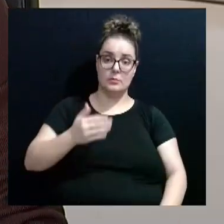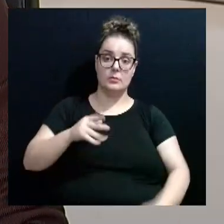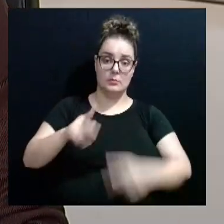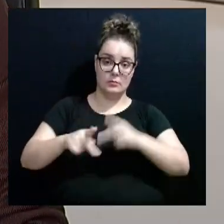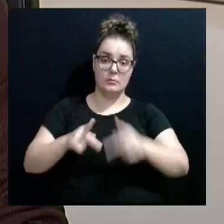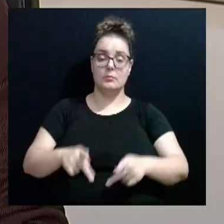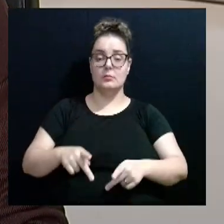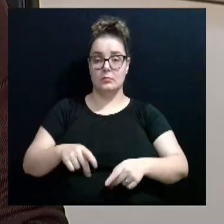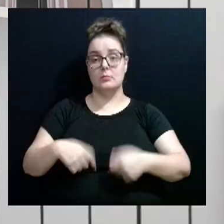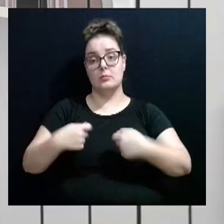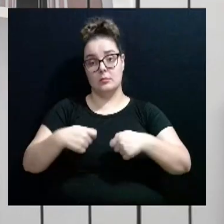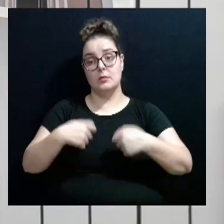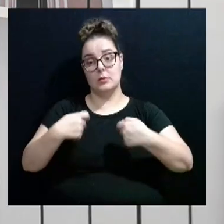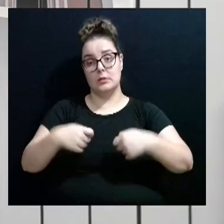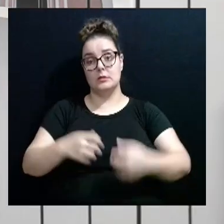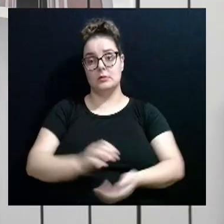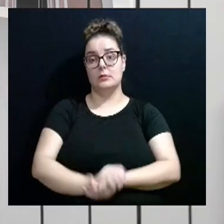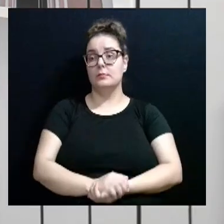dela.